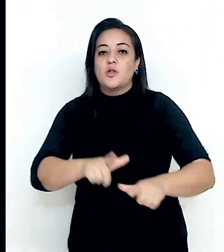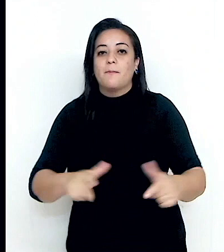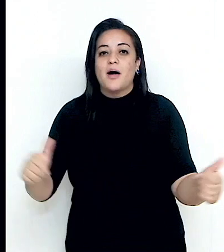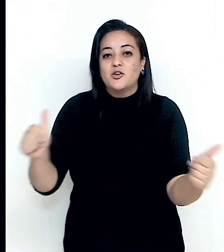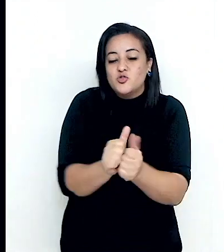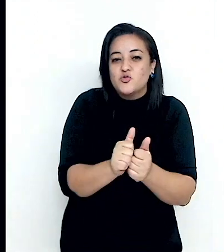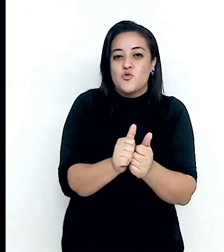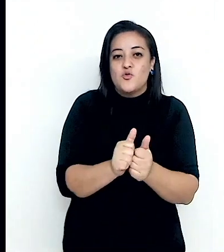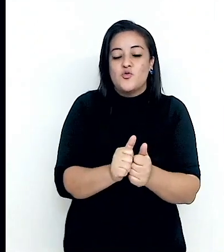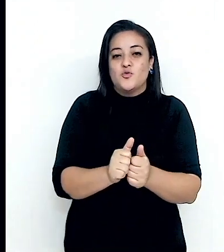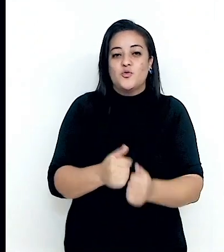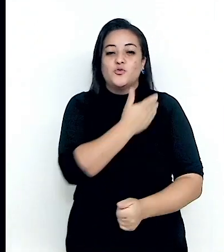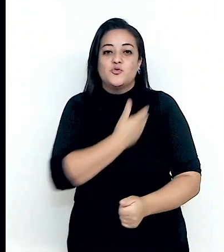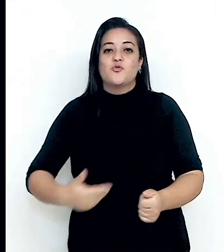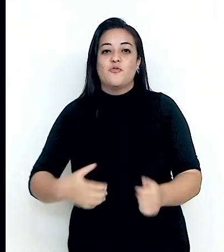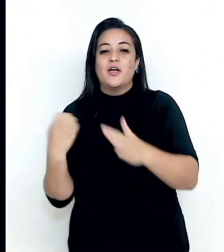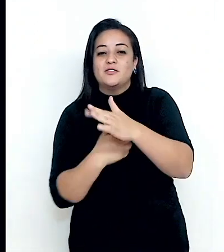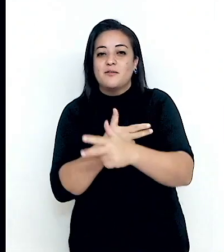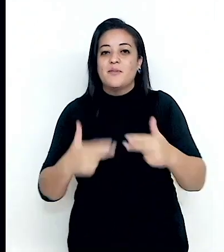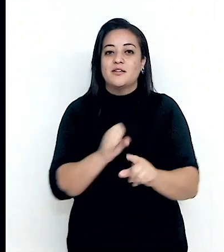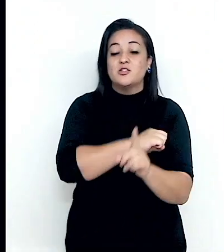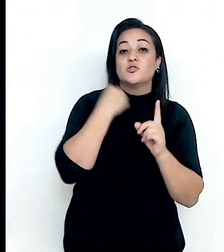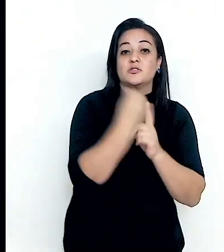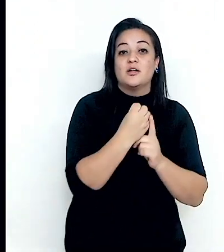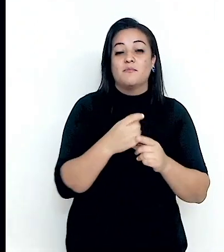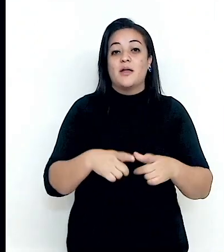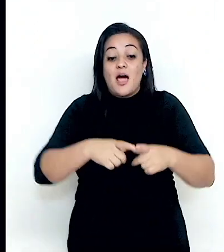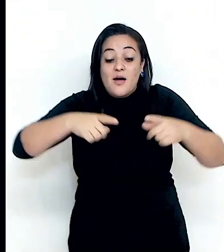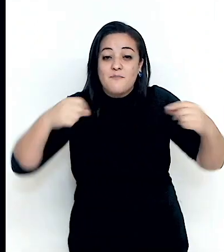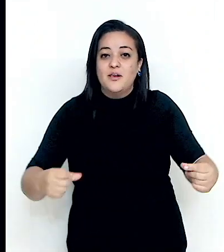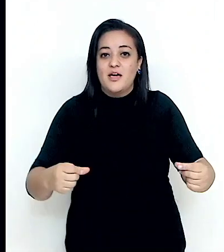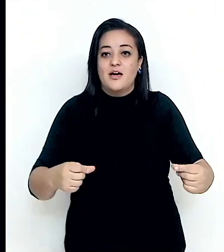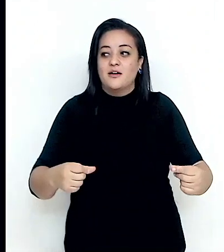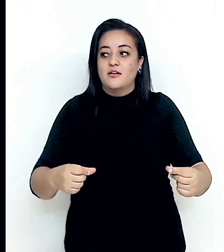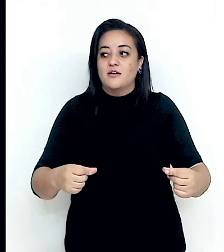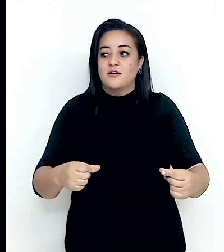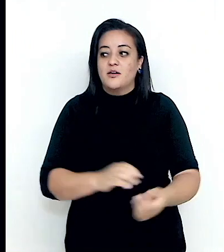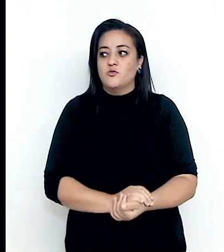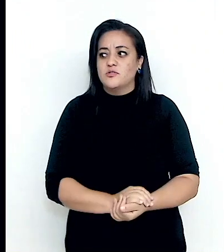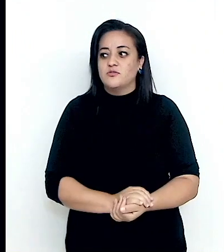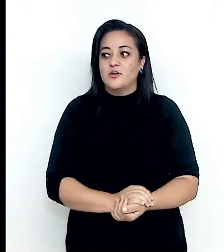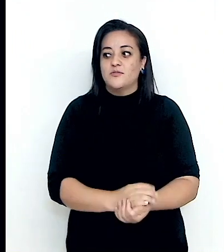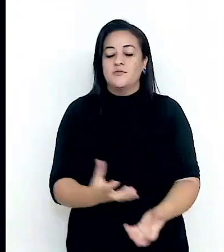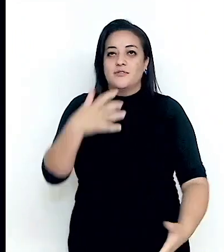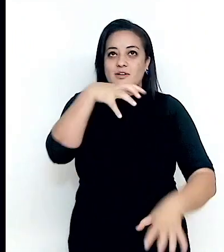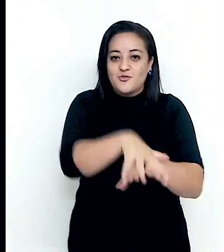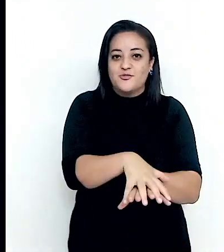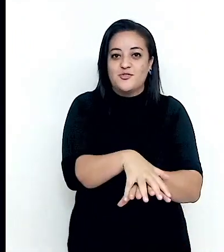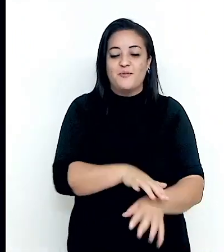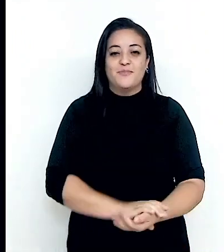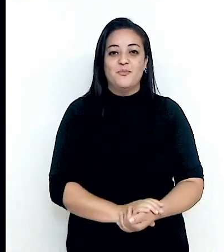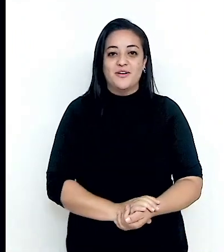governos, empresas e sociedade para ampliar a inclusão social no atual contexto brasileiro.